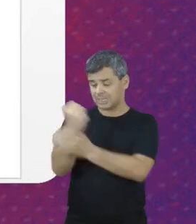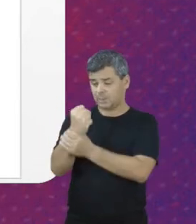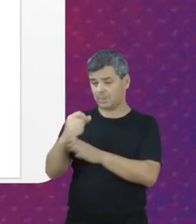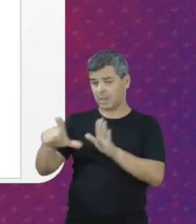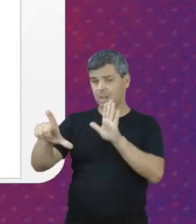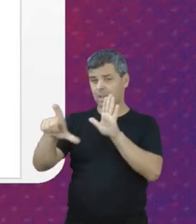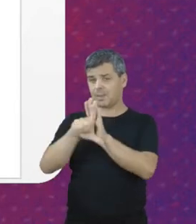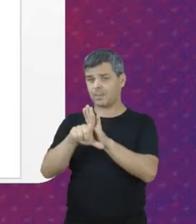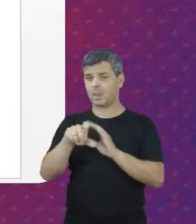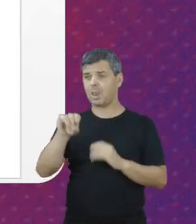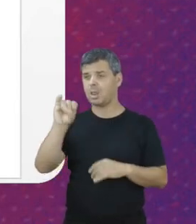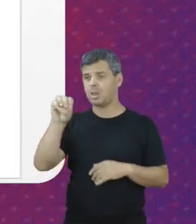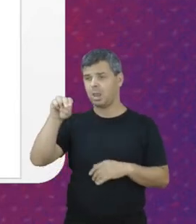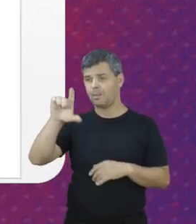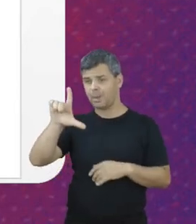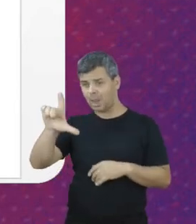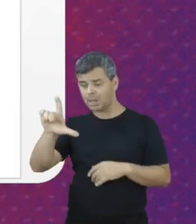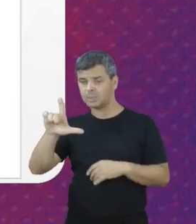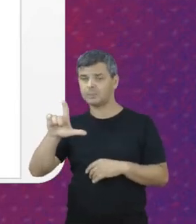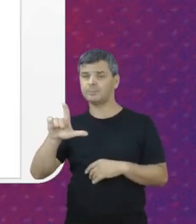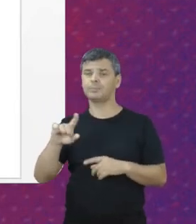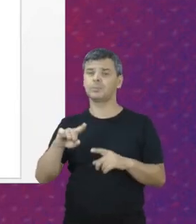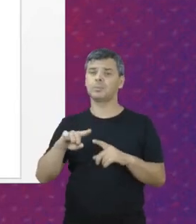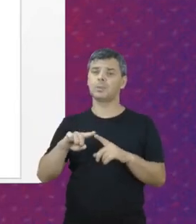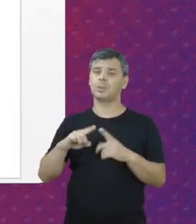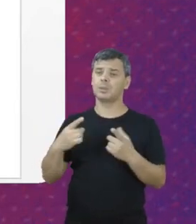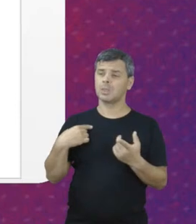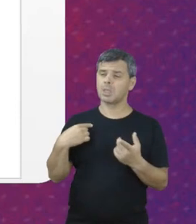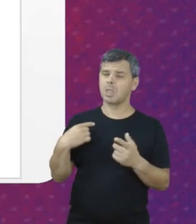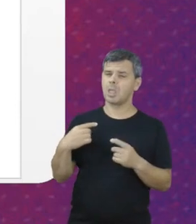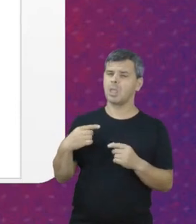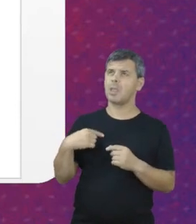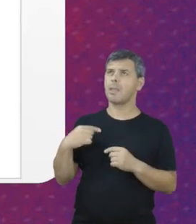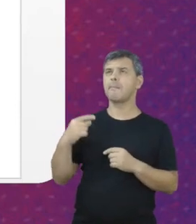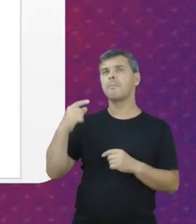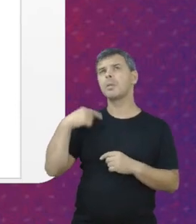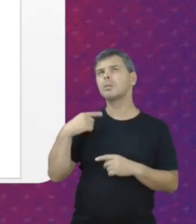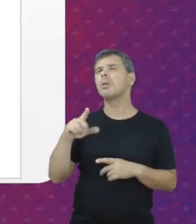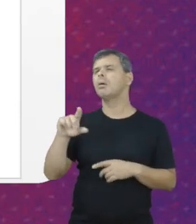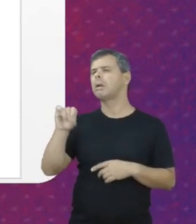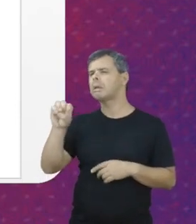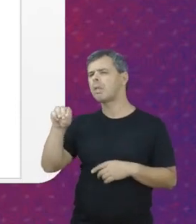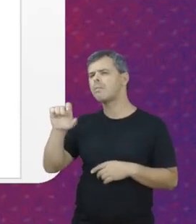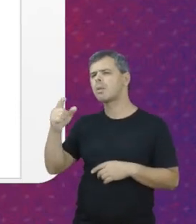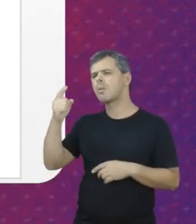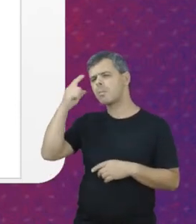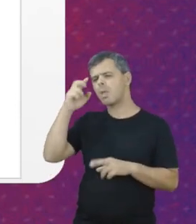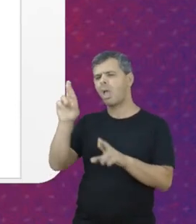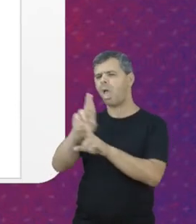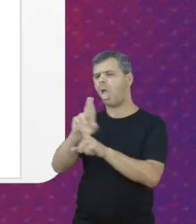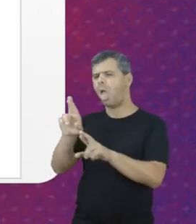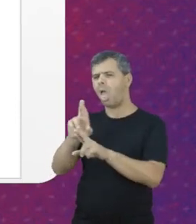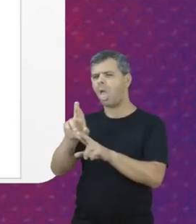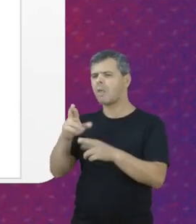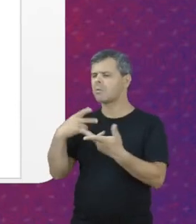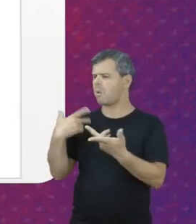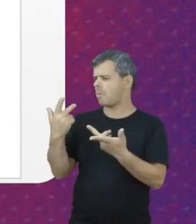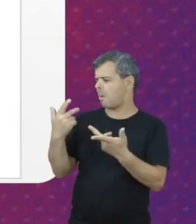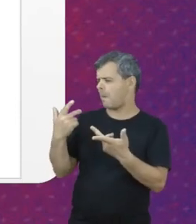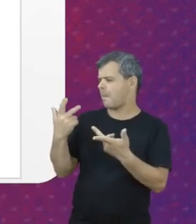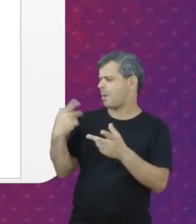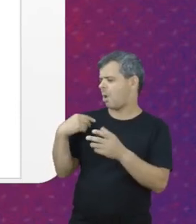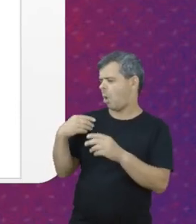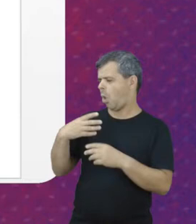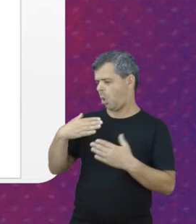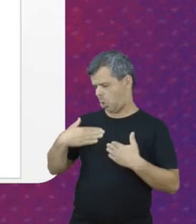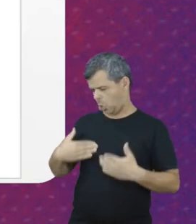O IML, que é o Instituto Médico Legal, e aí a gente pensa no IML sempre relacionado a exame cadavérico, morte, mas